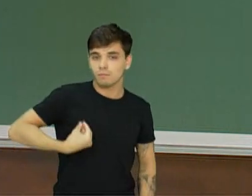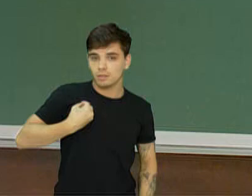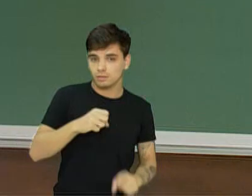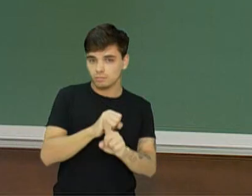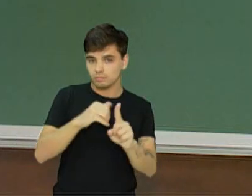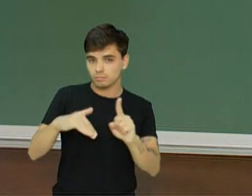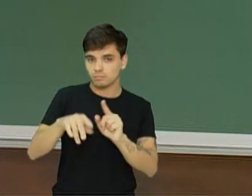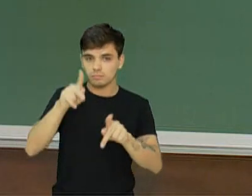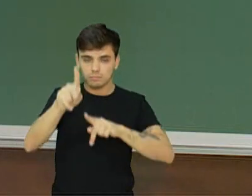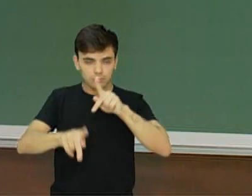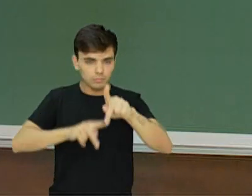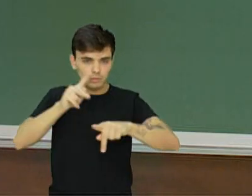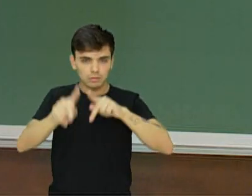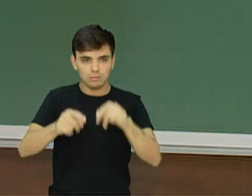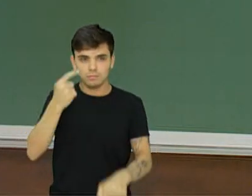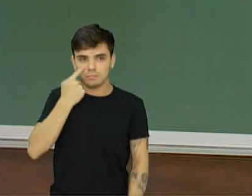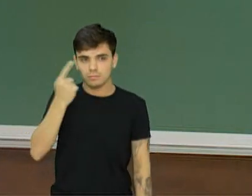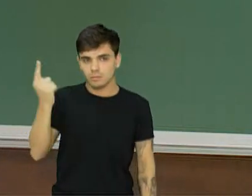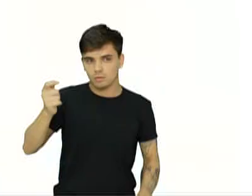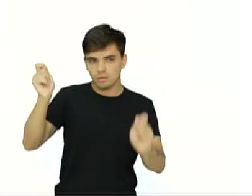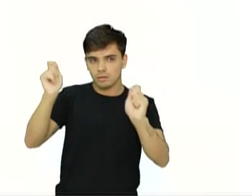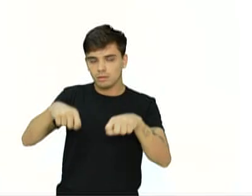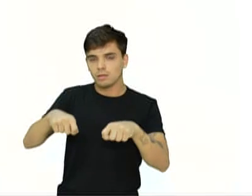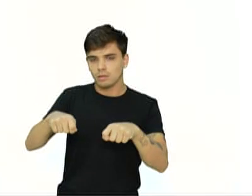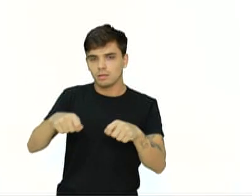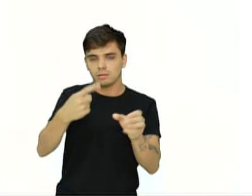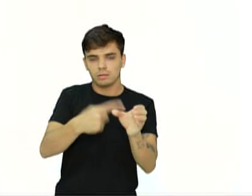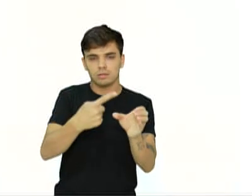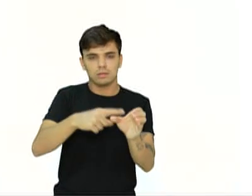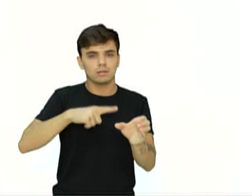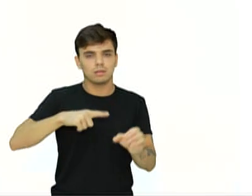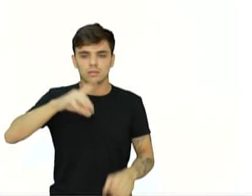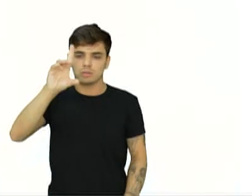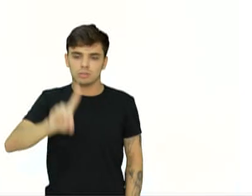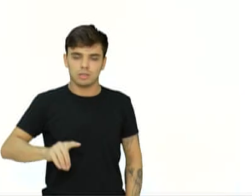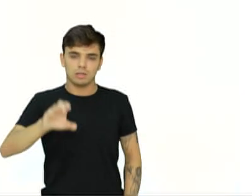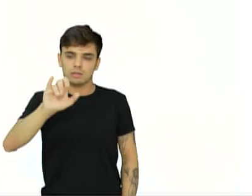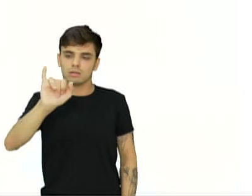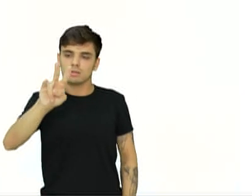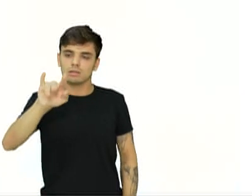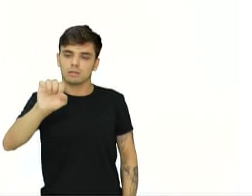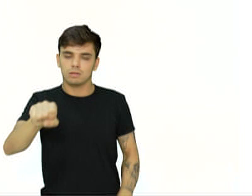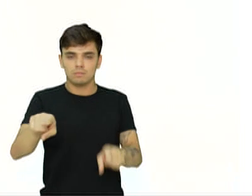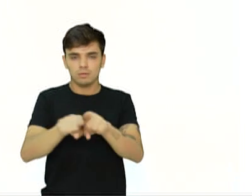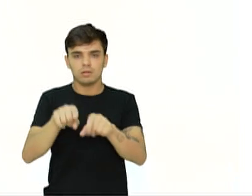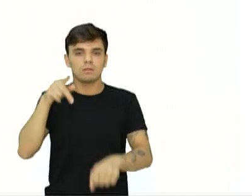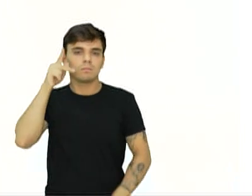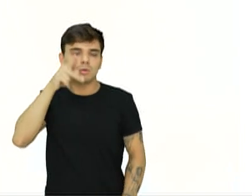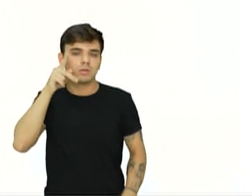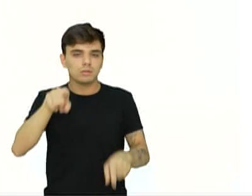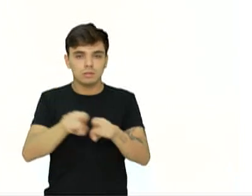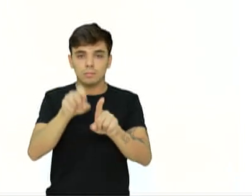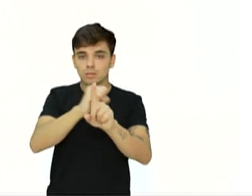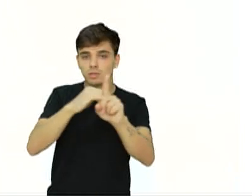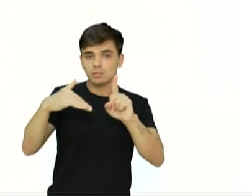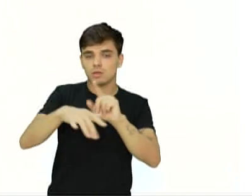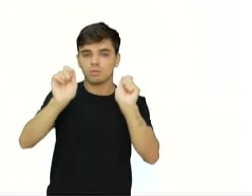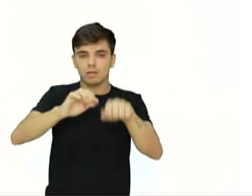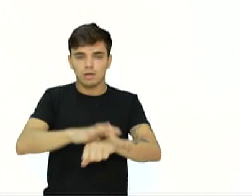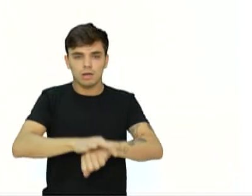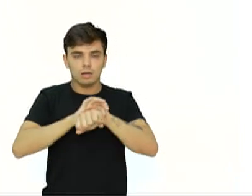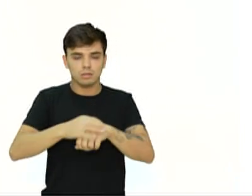né? Cidadania seria a condição de quem possui direitos civis, políticos e sociais, que